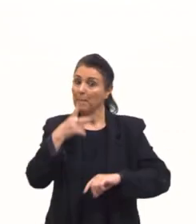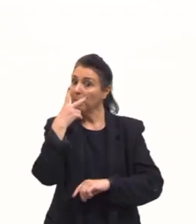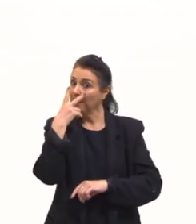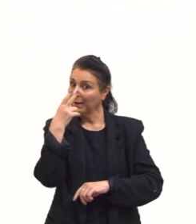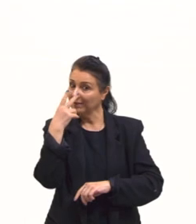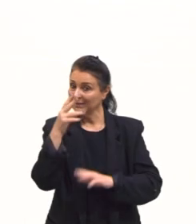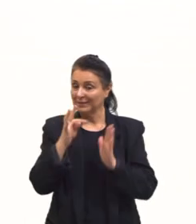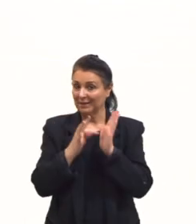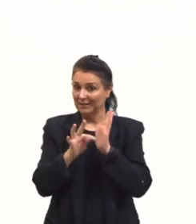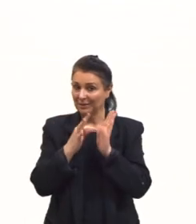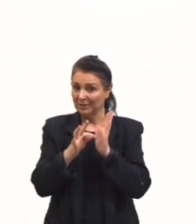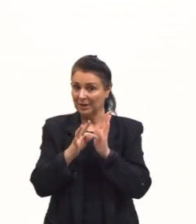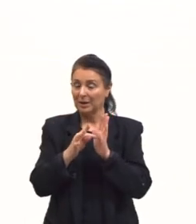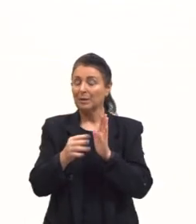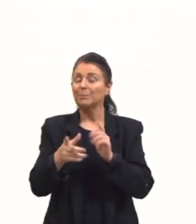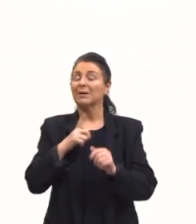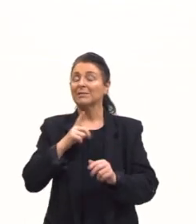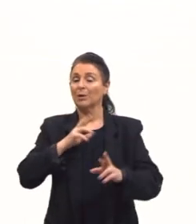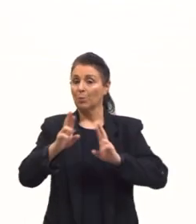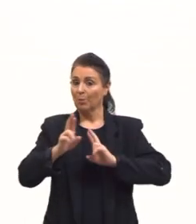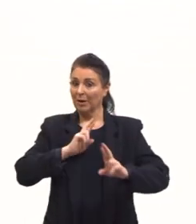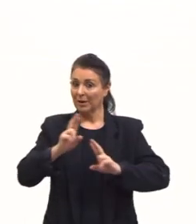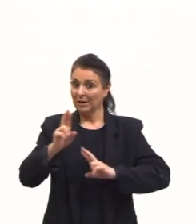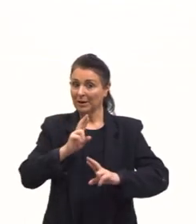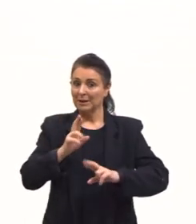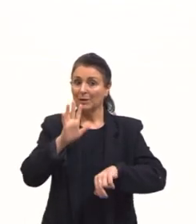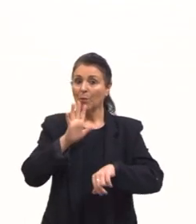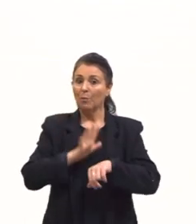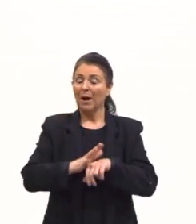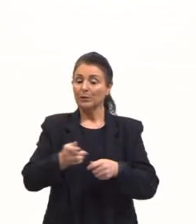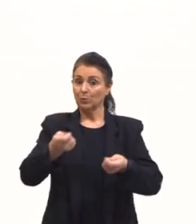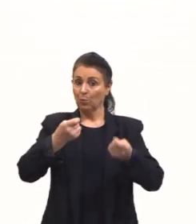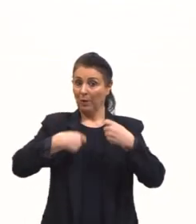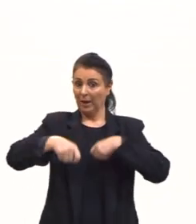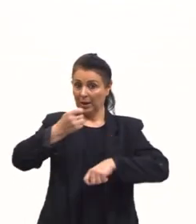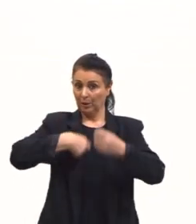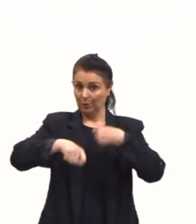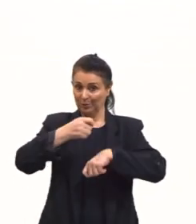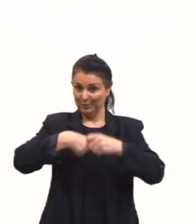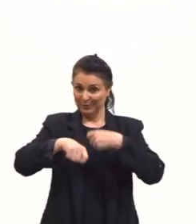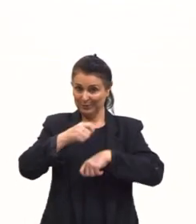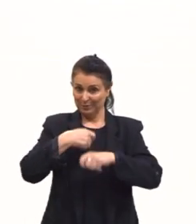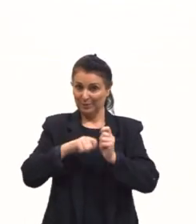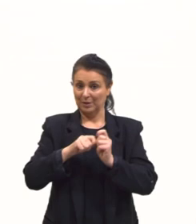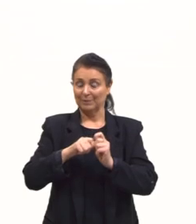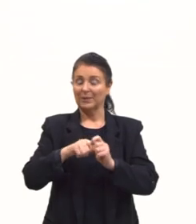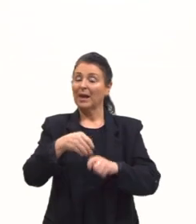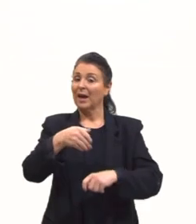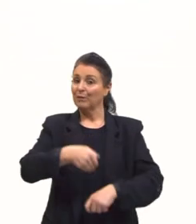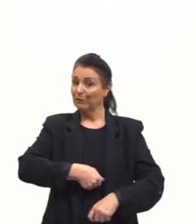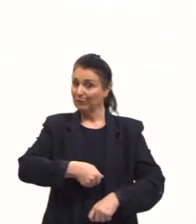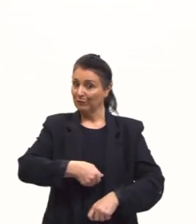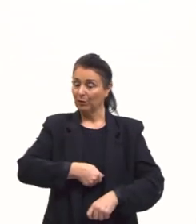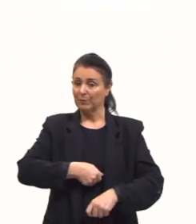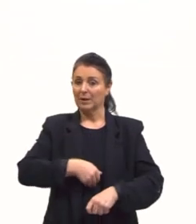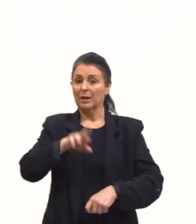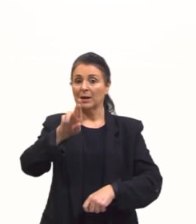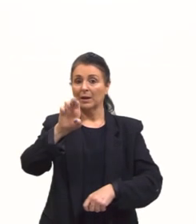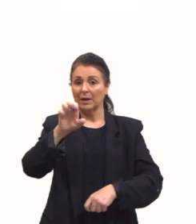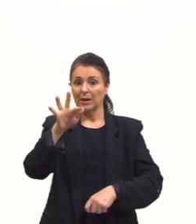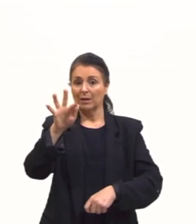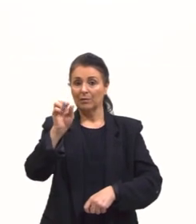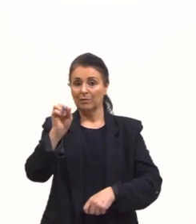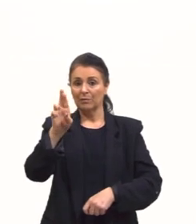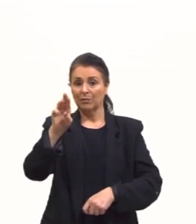só quer relacionado a economia não a questão de comida né questão da fome reformista então